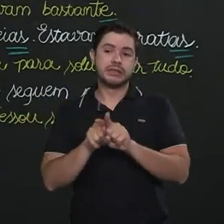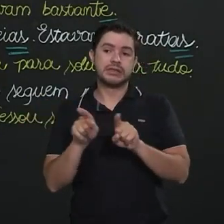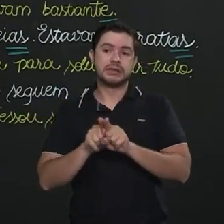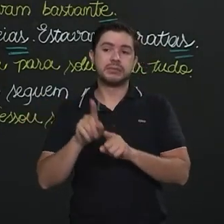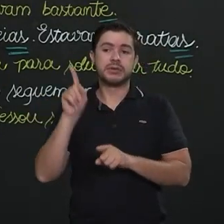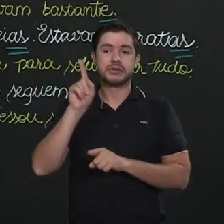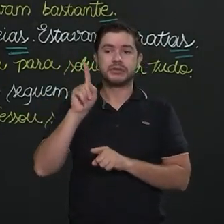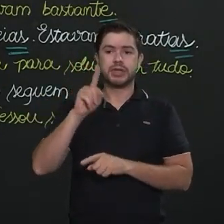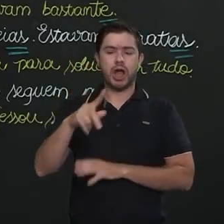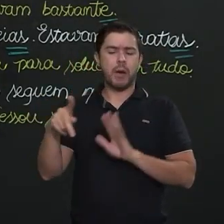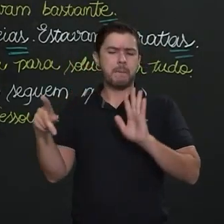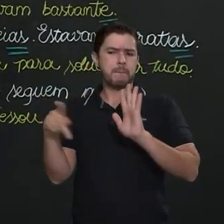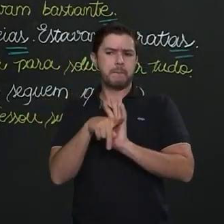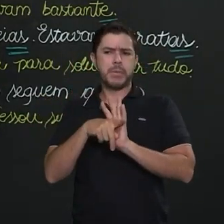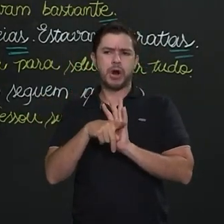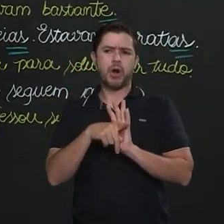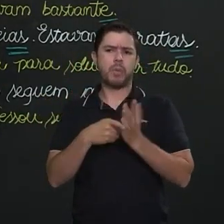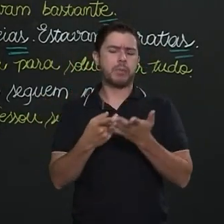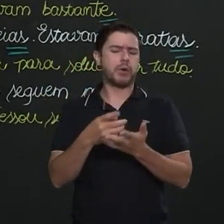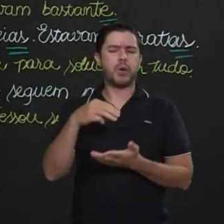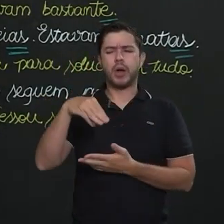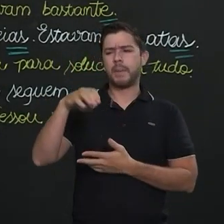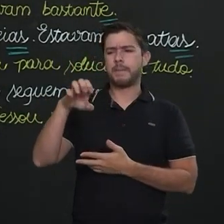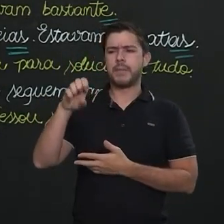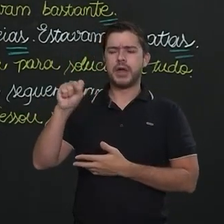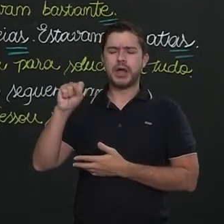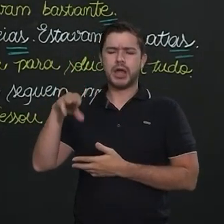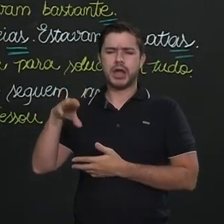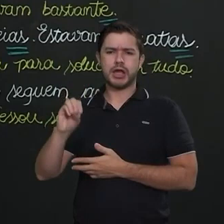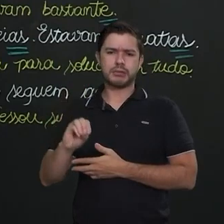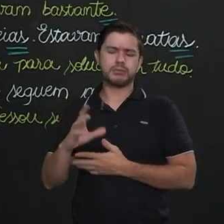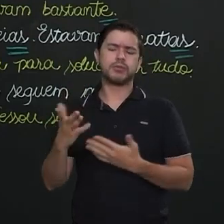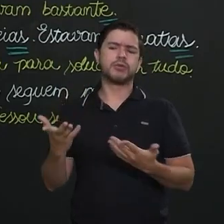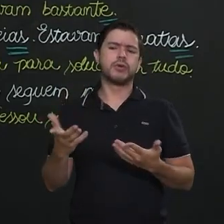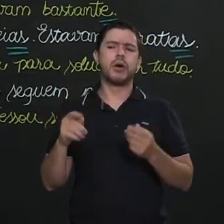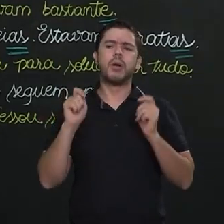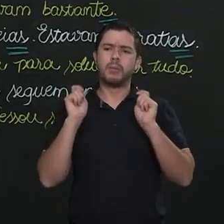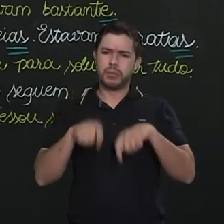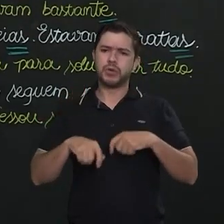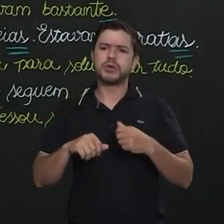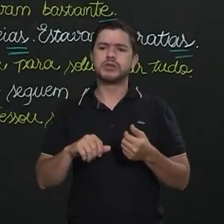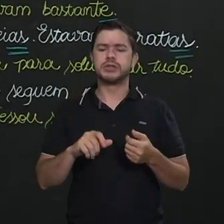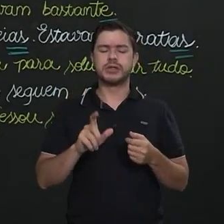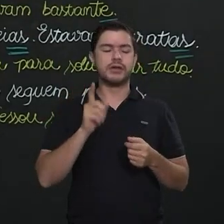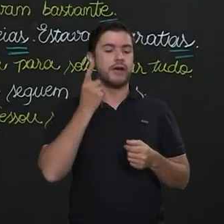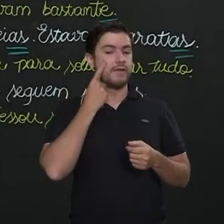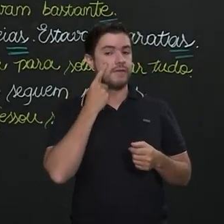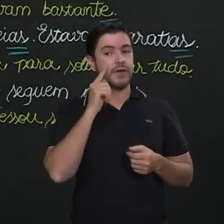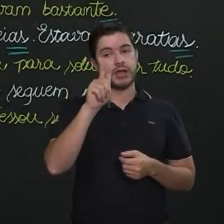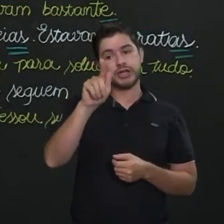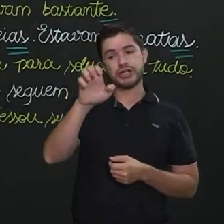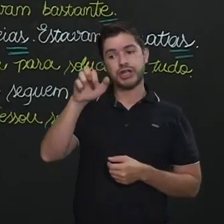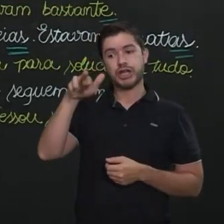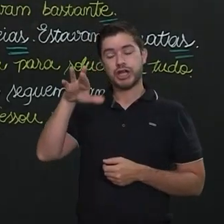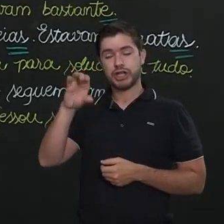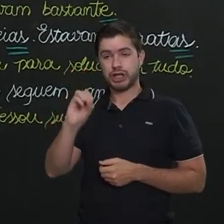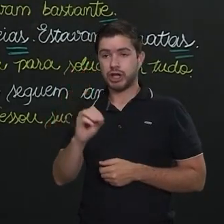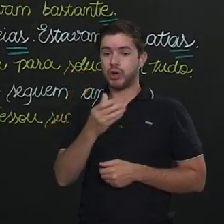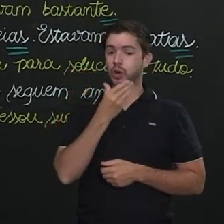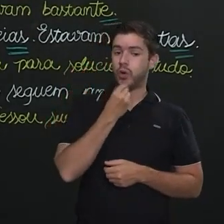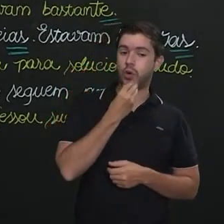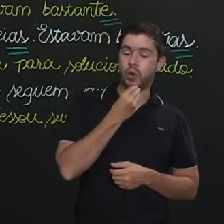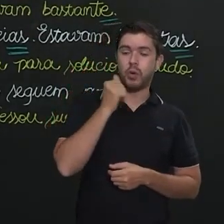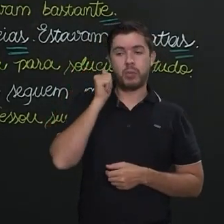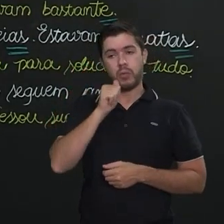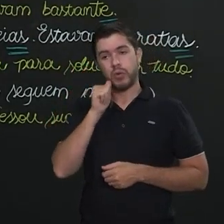no caso de expressões como própria, mesmo, a gente também faz a concordância de gênero e número. Ela